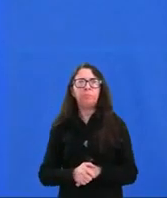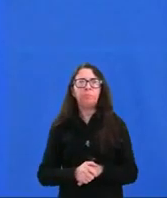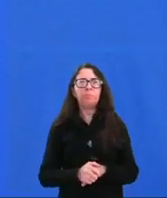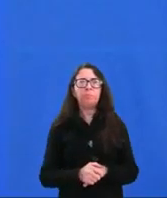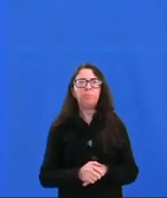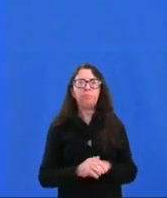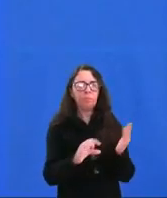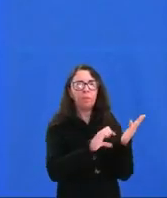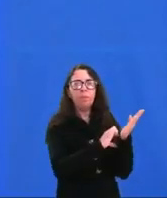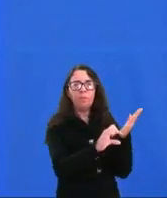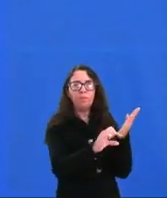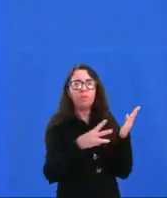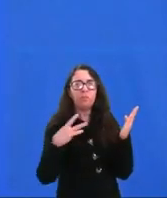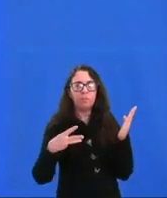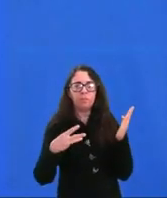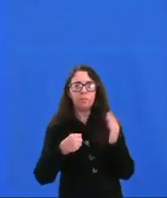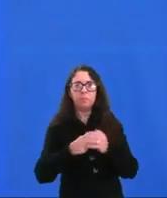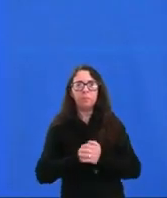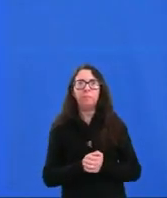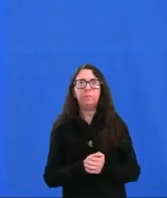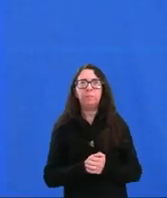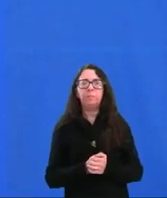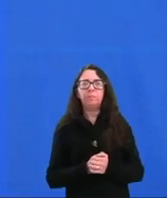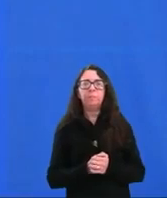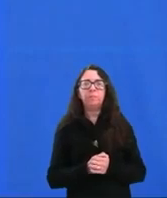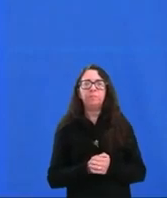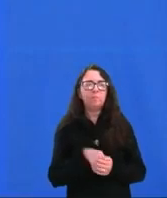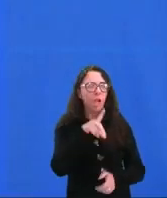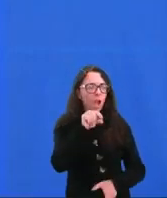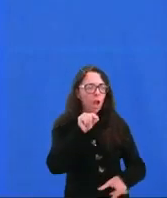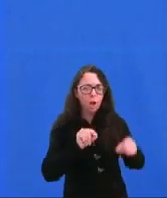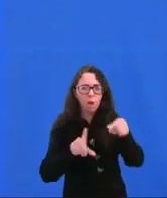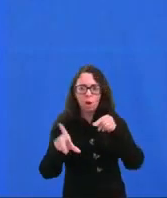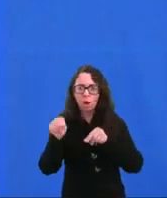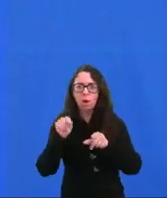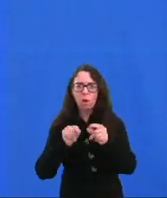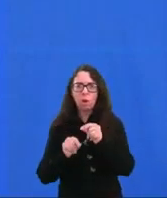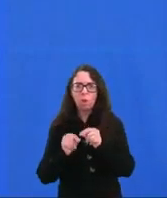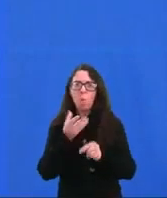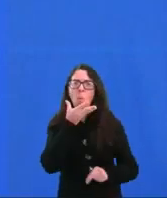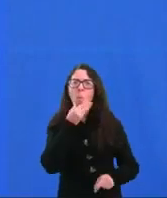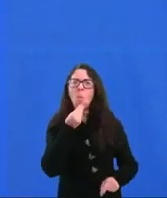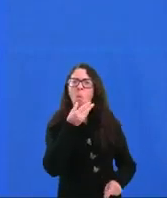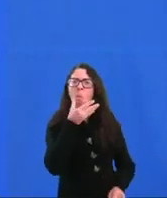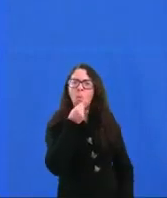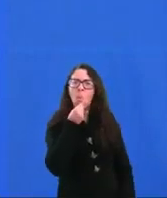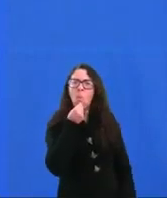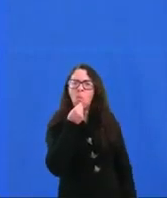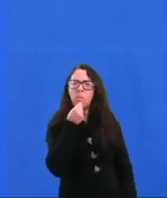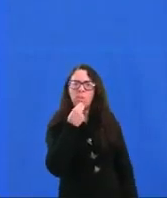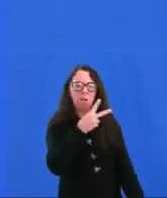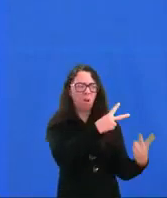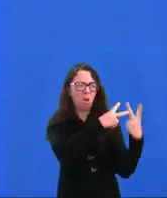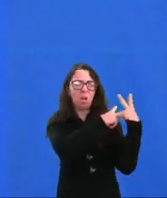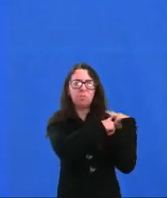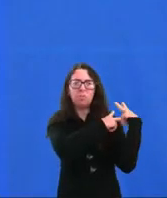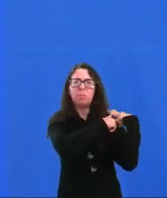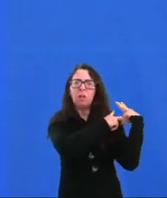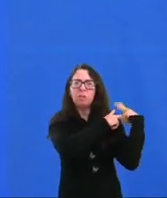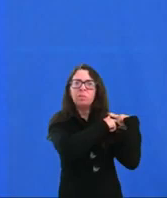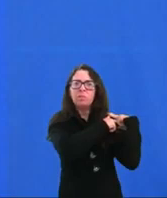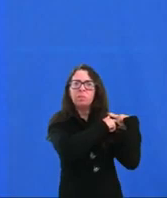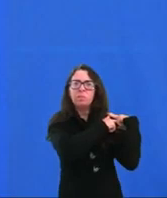7 homens de boa reputação, cheios do Espírito Santo e de sabedoria, aos